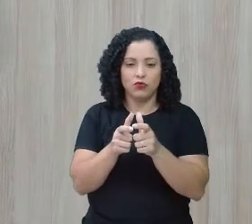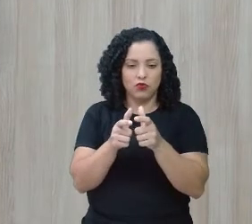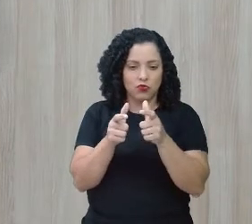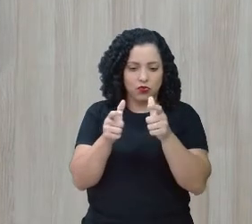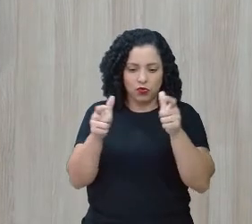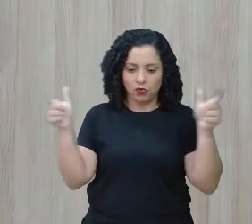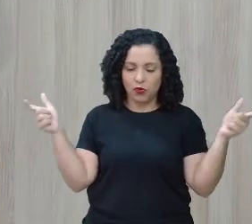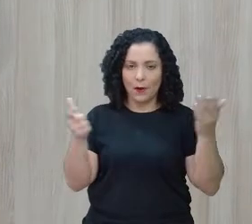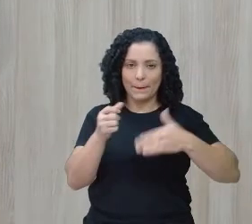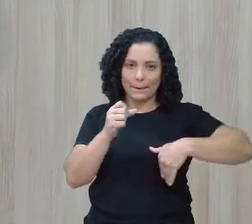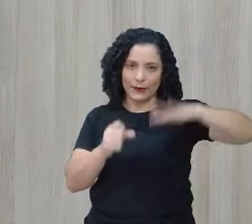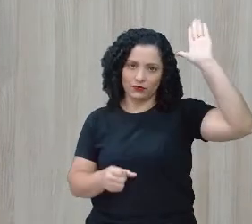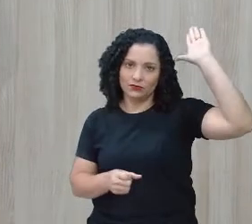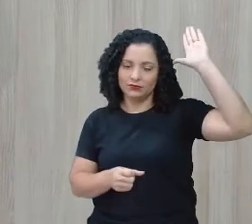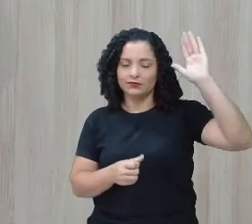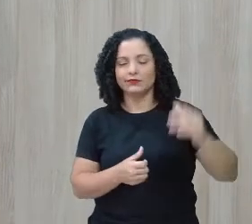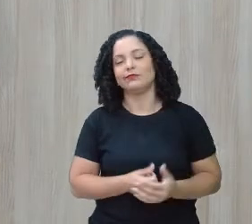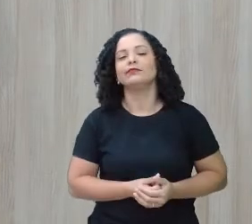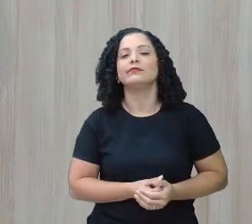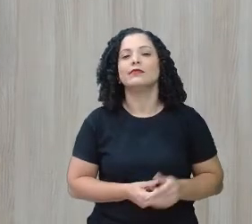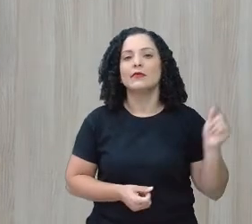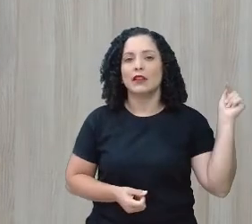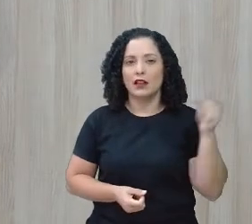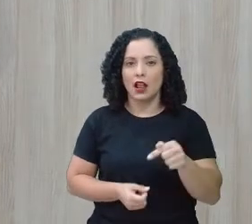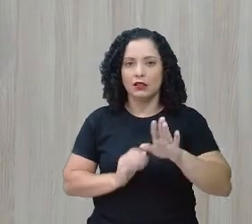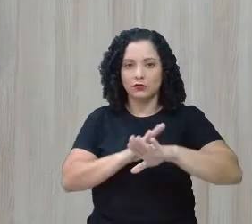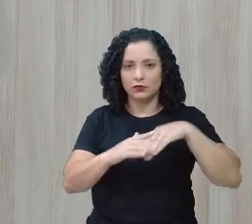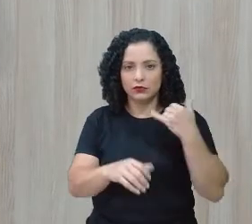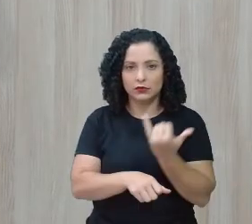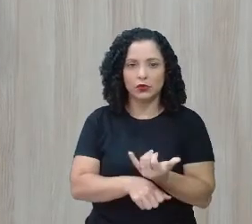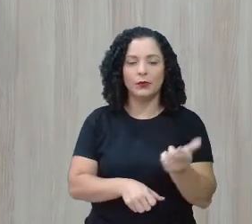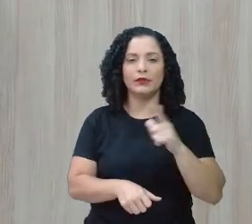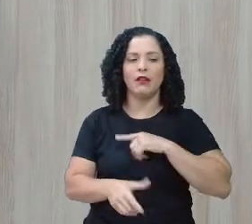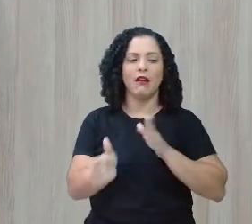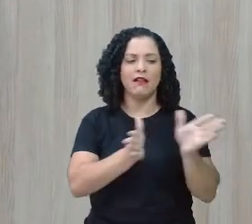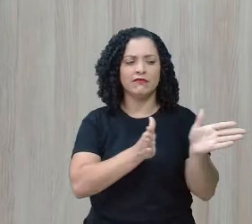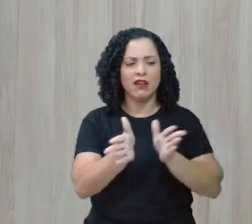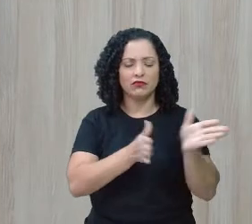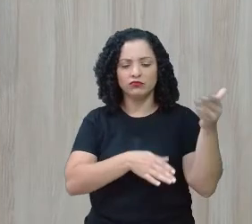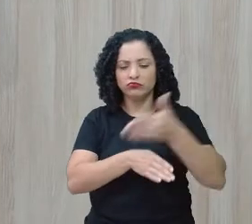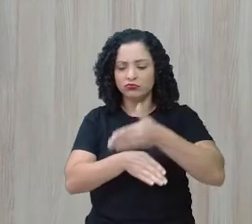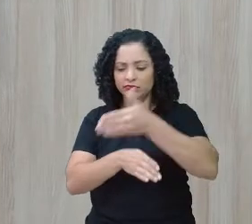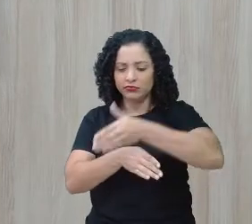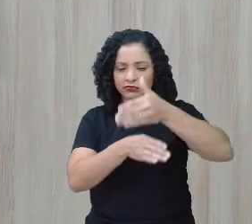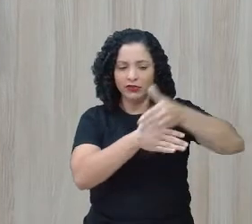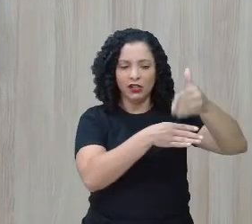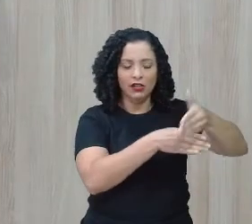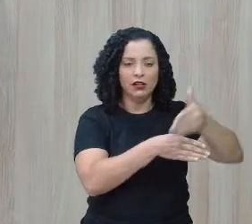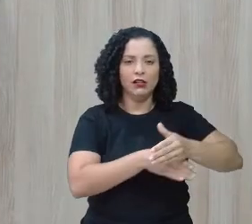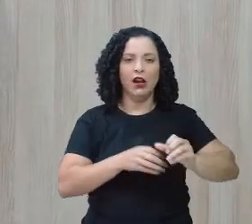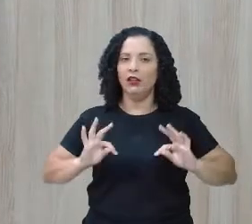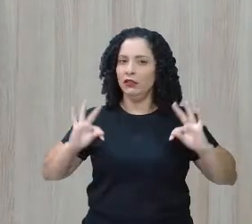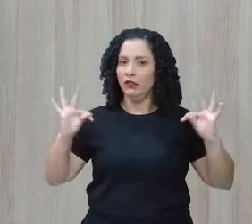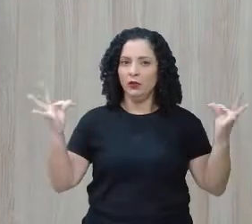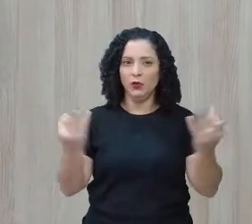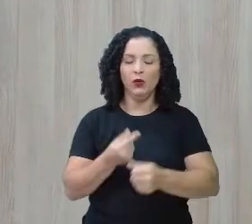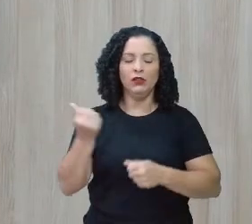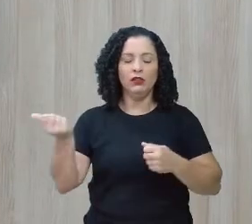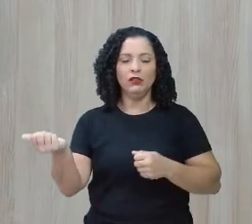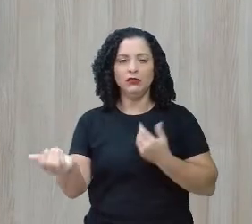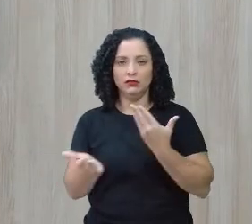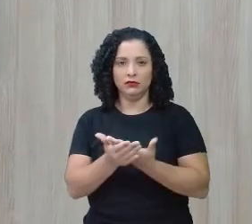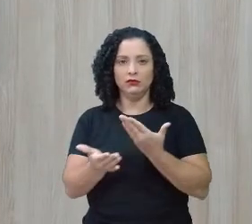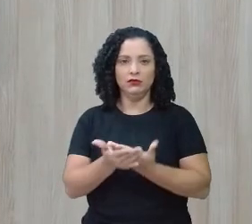cada dia mais, tá? Então, lá você pode ter acesso a todas as aulas, não só a aula de matemática, certo?